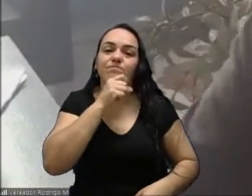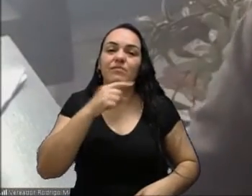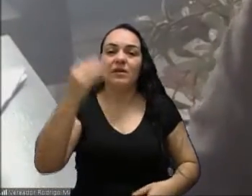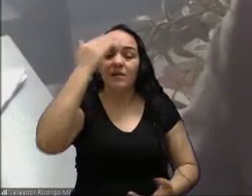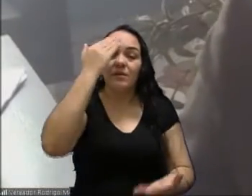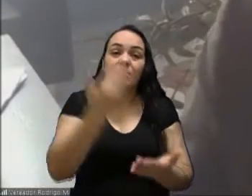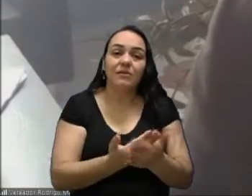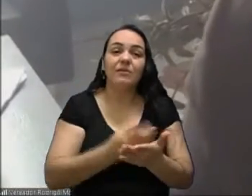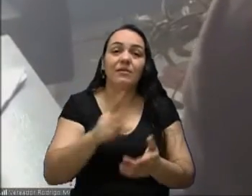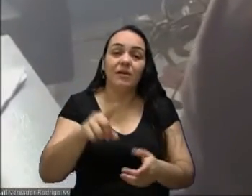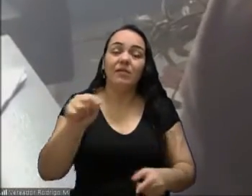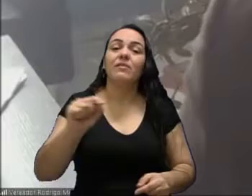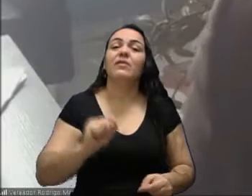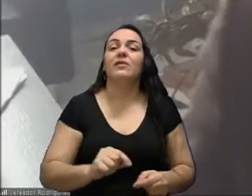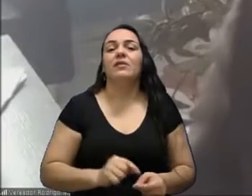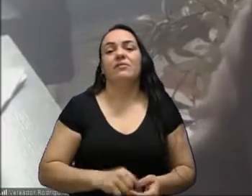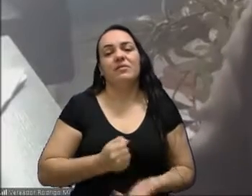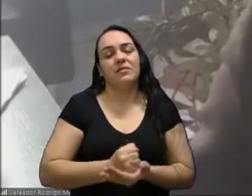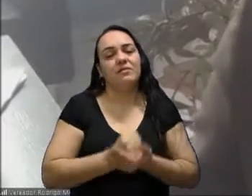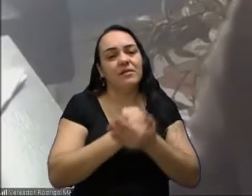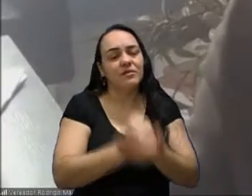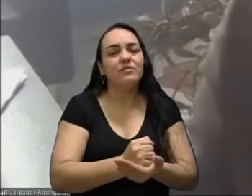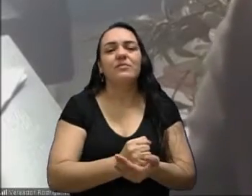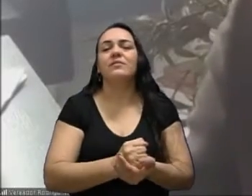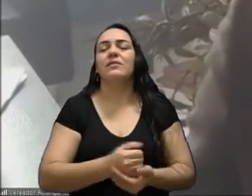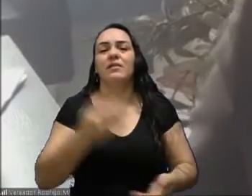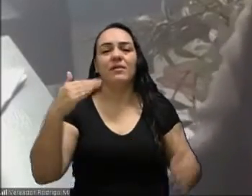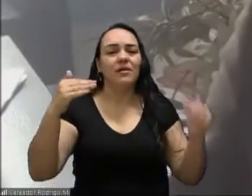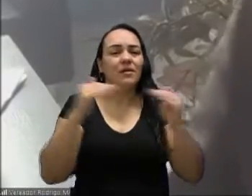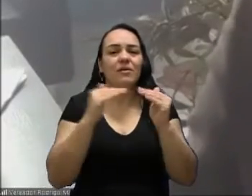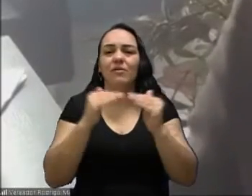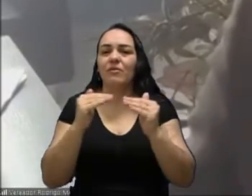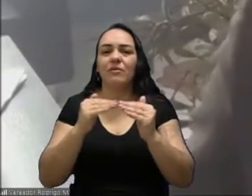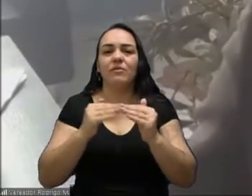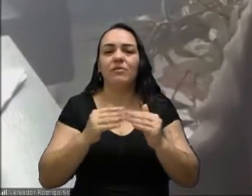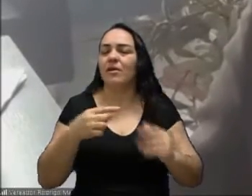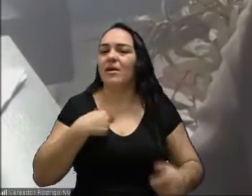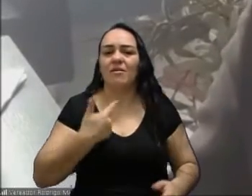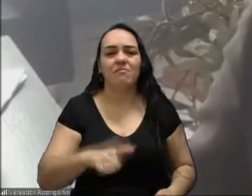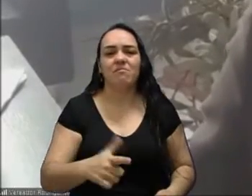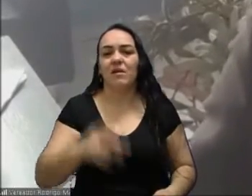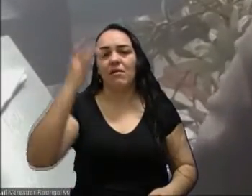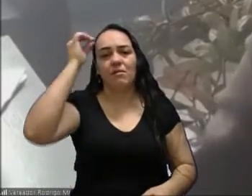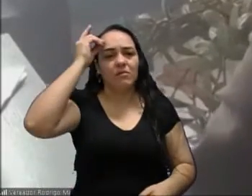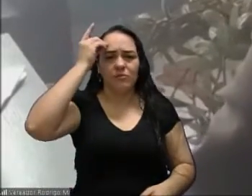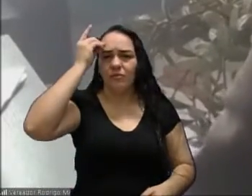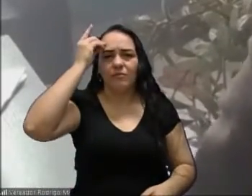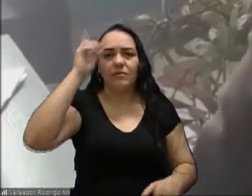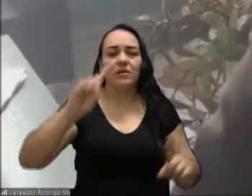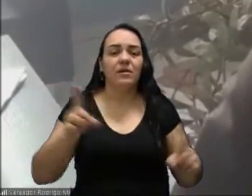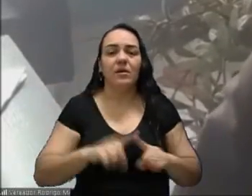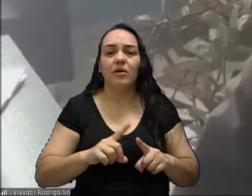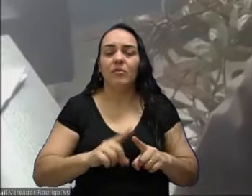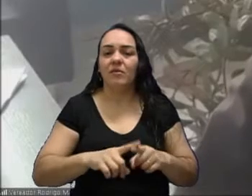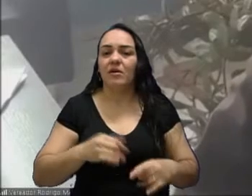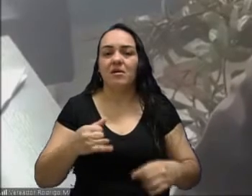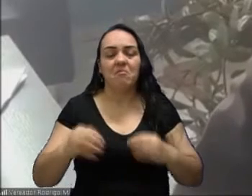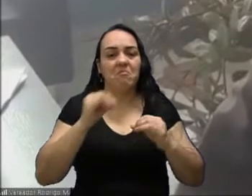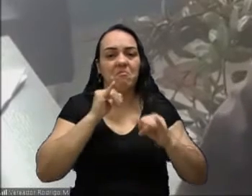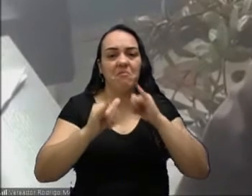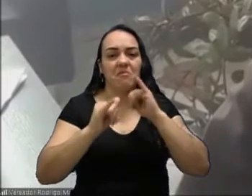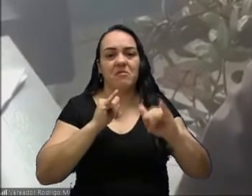que logo que eu fui falar com a vossa excelência, o senhor concordou plenamente em atender, então eu não tenho dúvida que o senhor fará isso, até porque a gente não tinha essa informação.